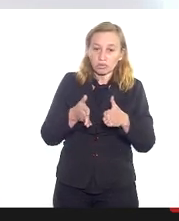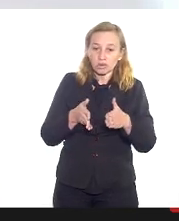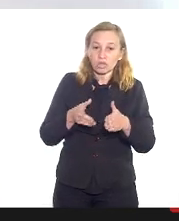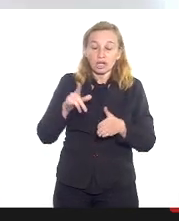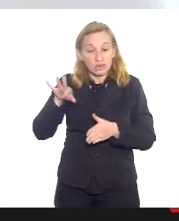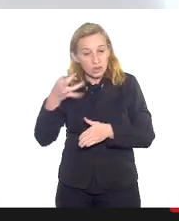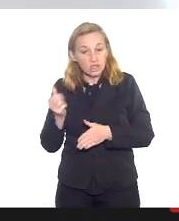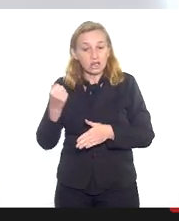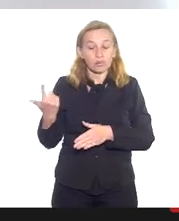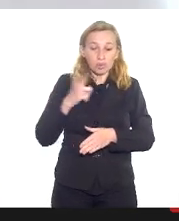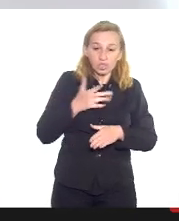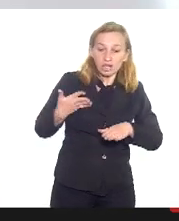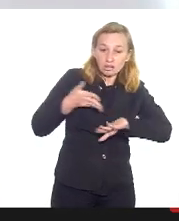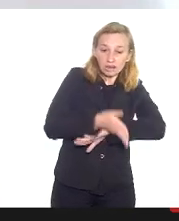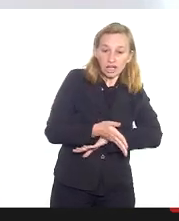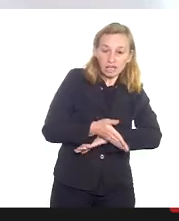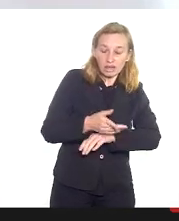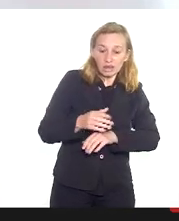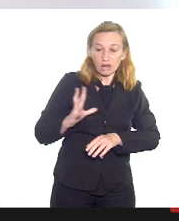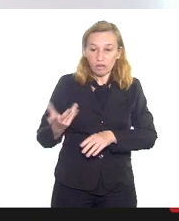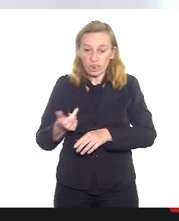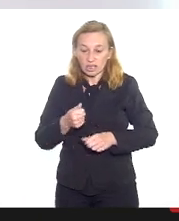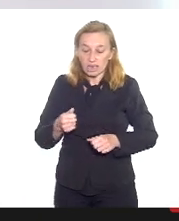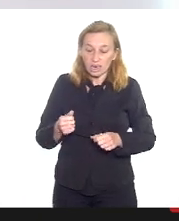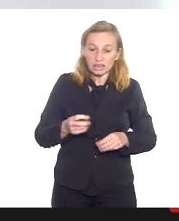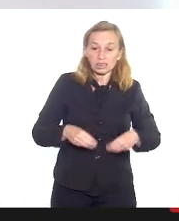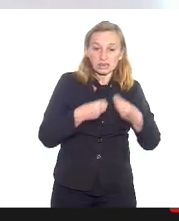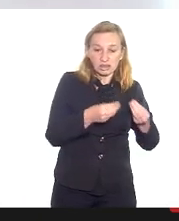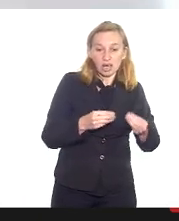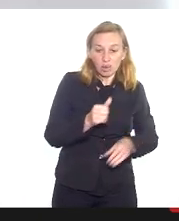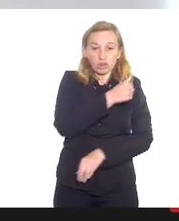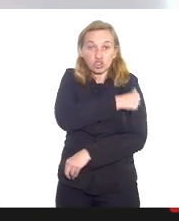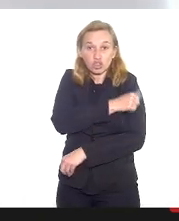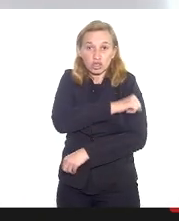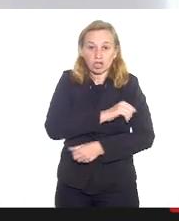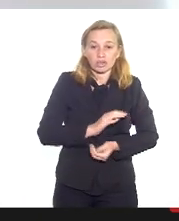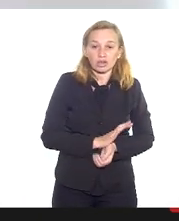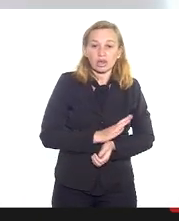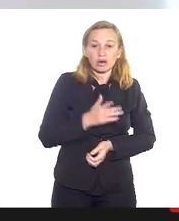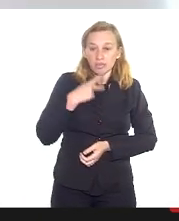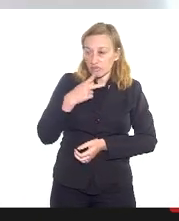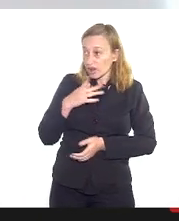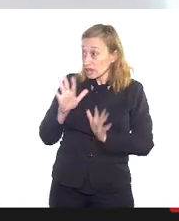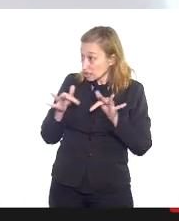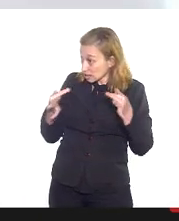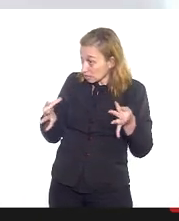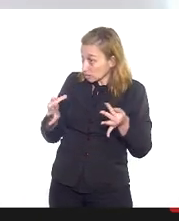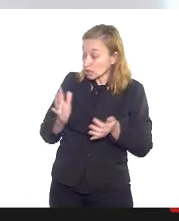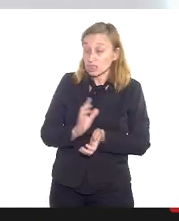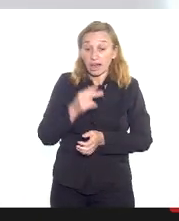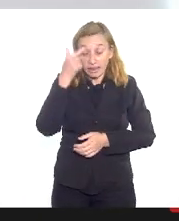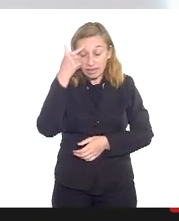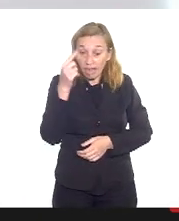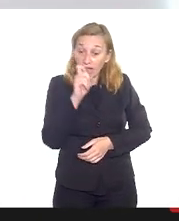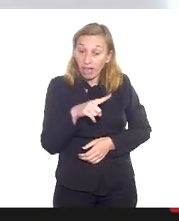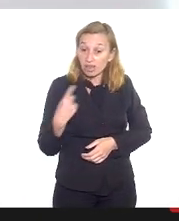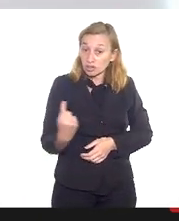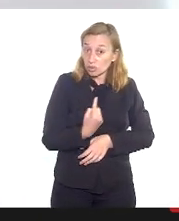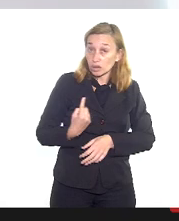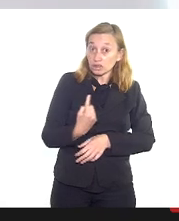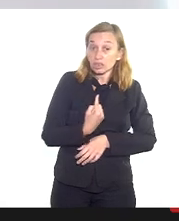entrar e fazer a recuperação do ativo para o Rio de Janeiro. São essas considerações, né? Muito simples assim, a ideia da gente